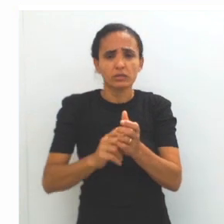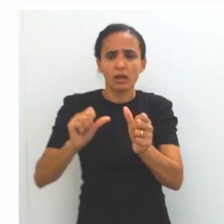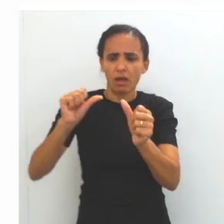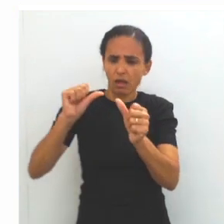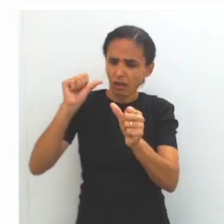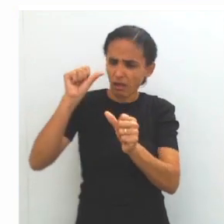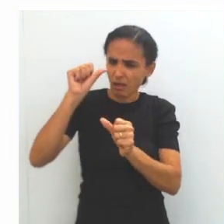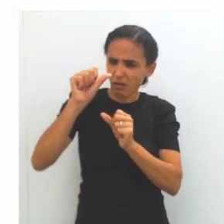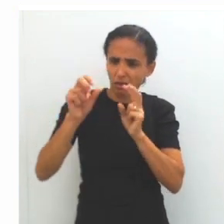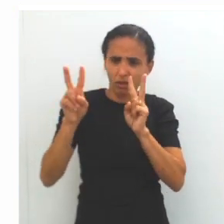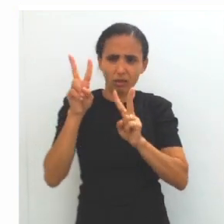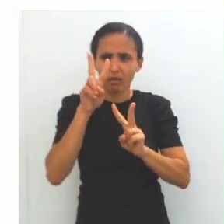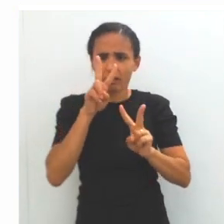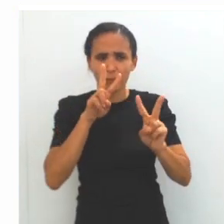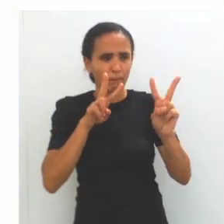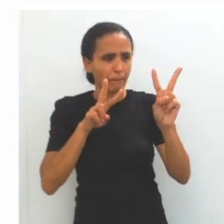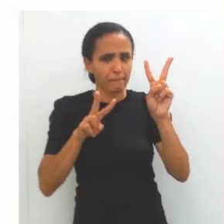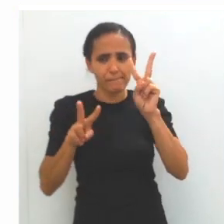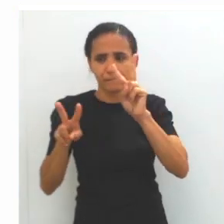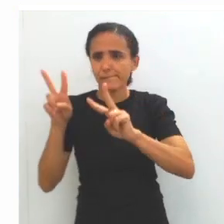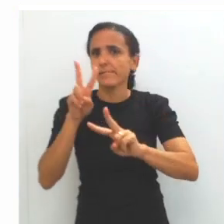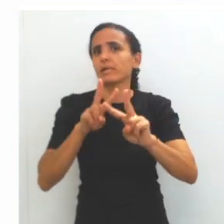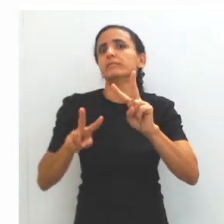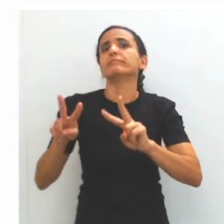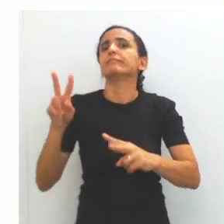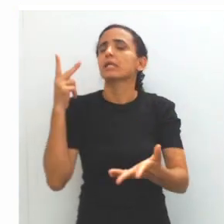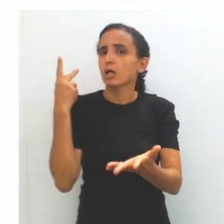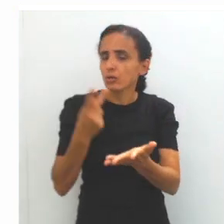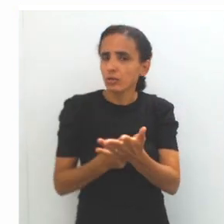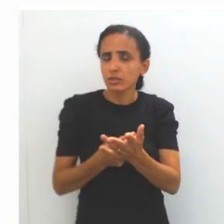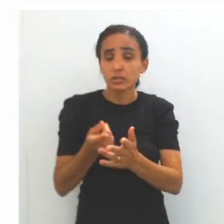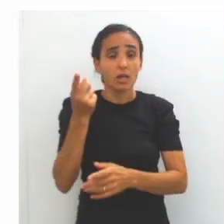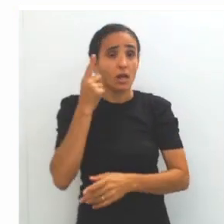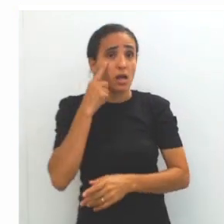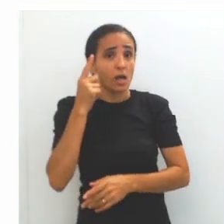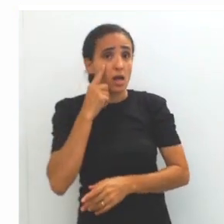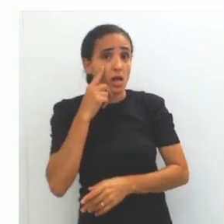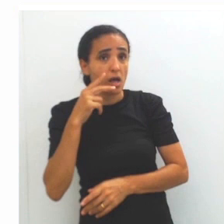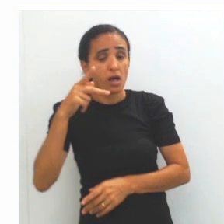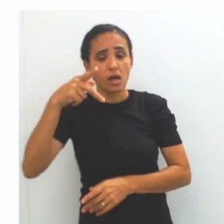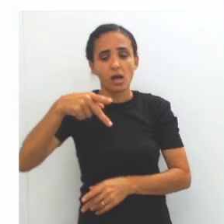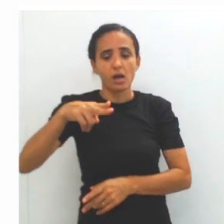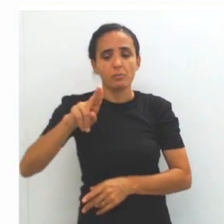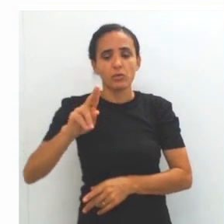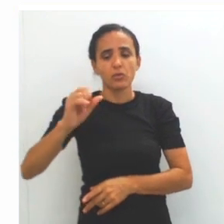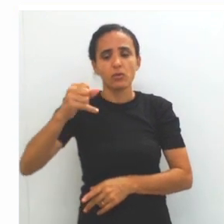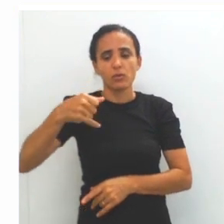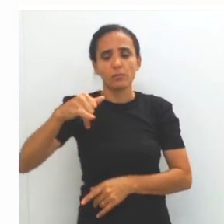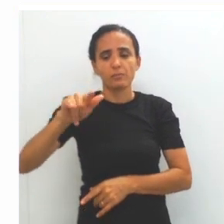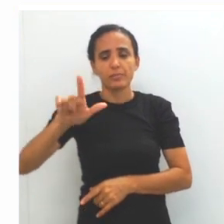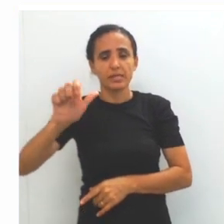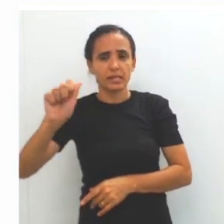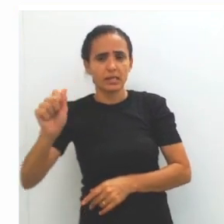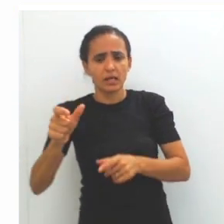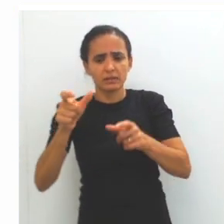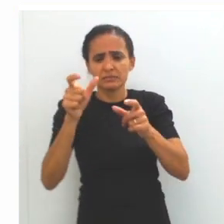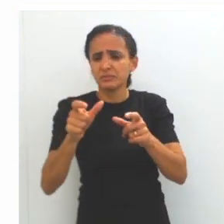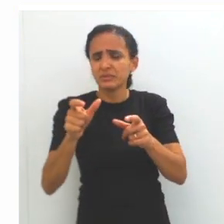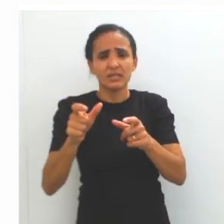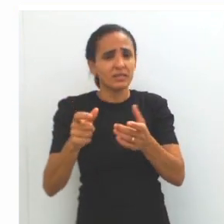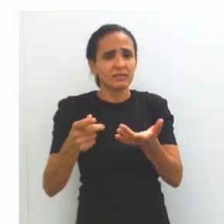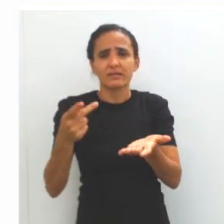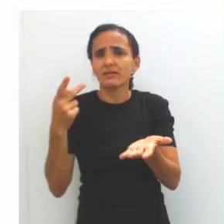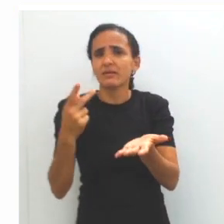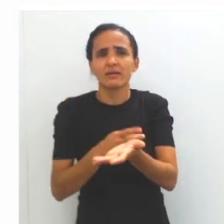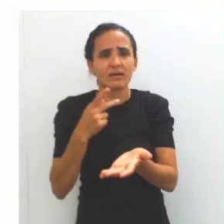consiste no desvio do eixo óptico do globo ocular. A pupila, ela não está na posição